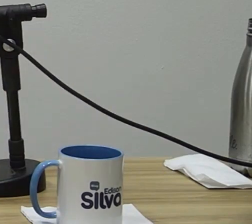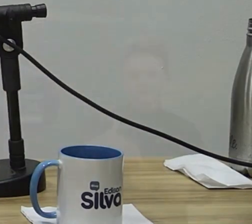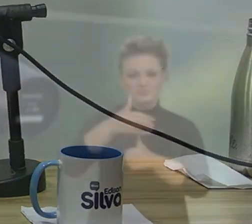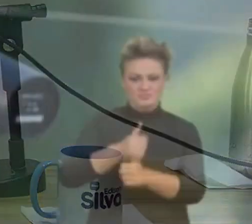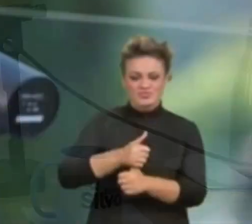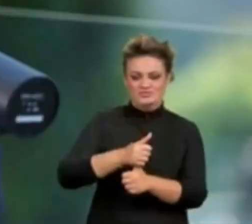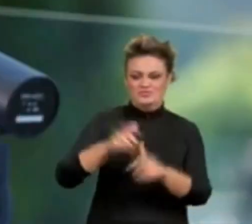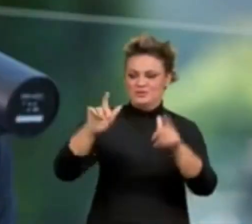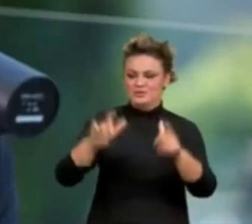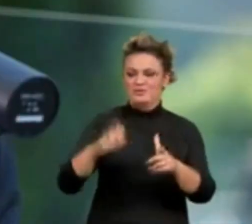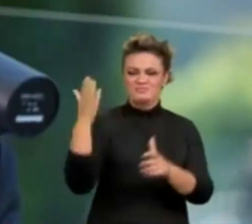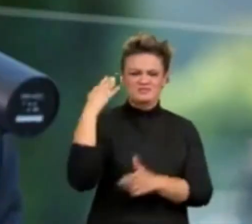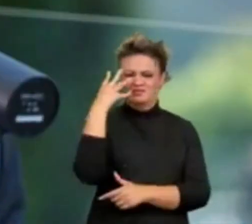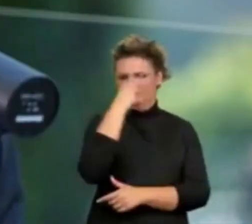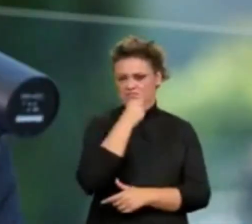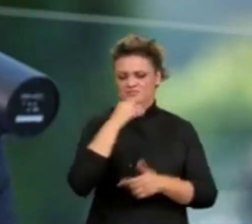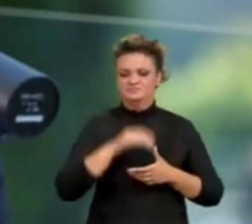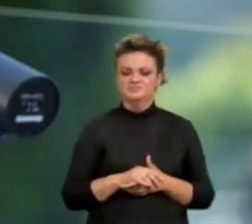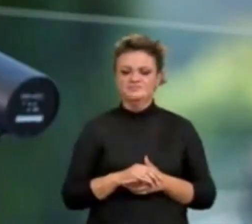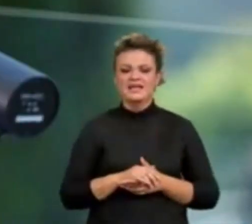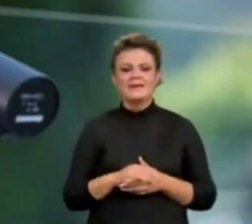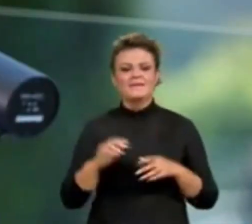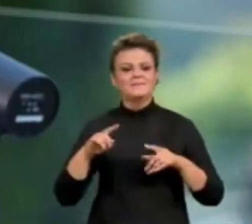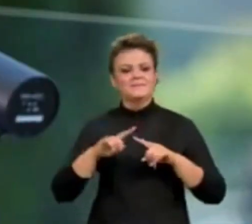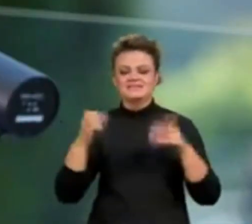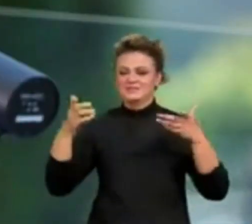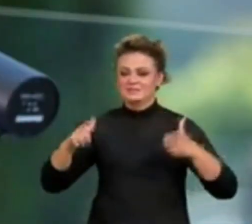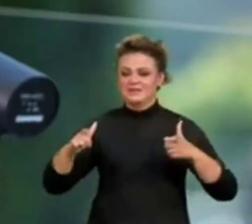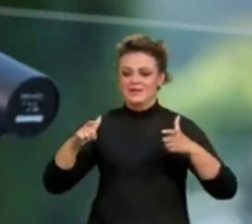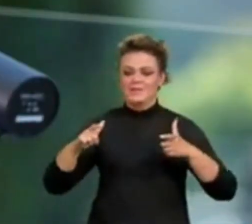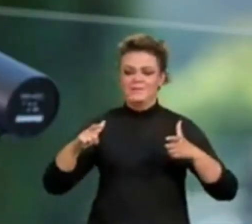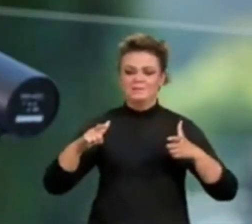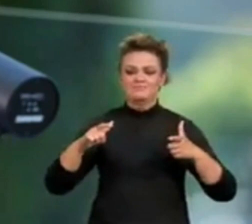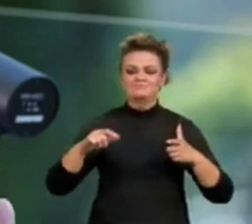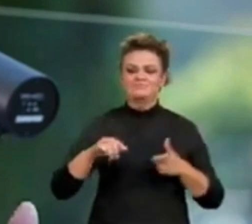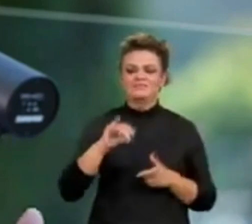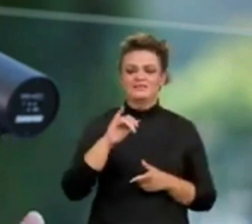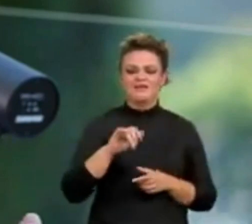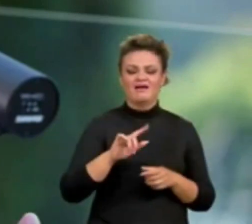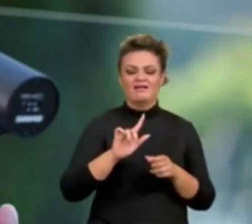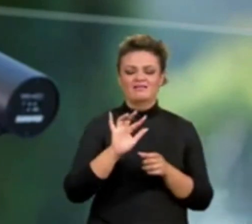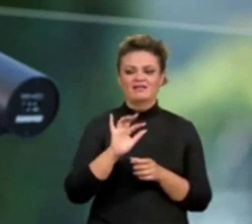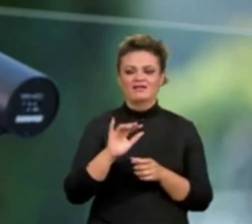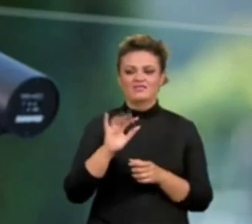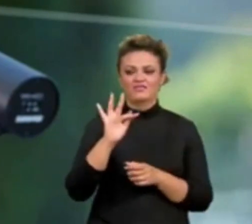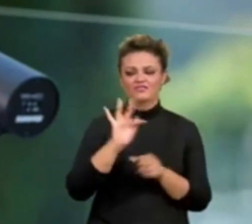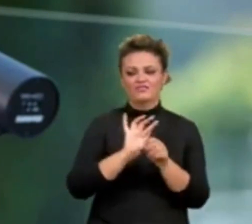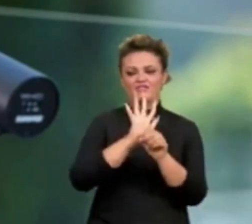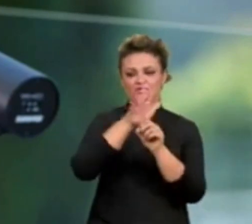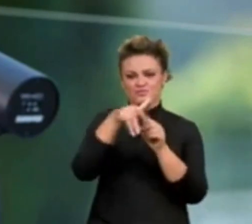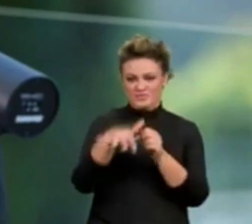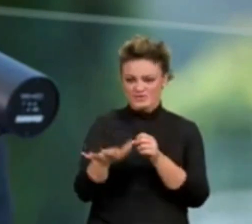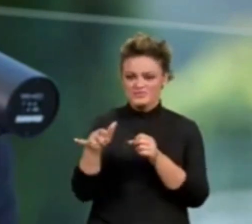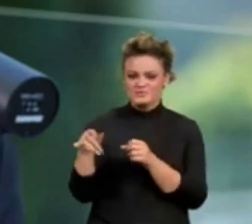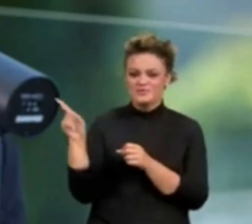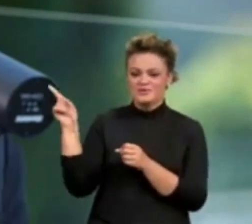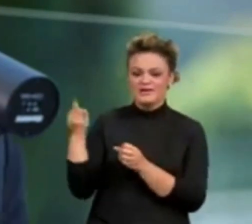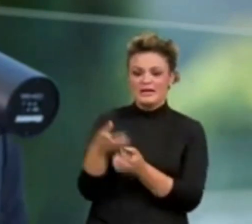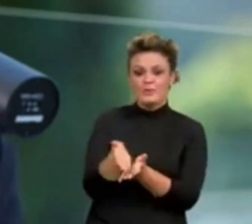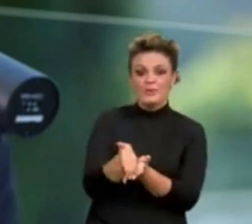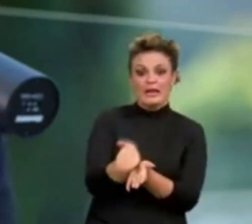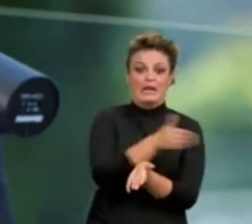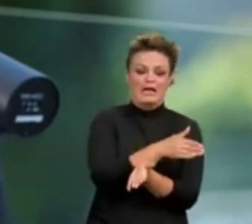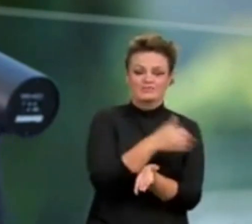ouvi-lo. Nós estamos aqui em Porto Iguaçu, numa reunião do Mercosul. Estamos aqui do lado argentino, da nossa querida